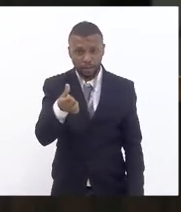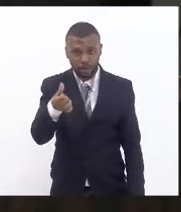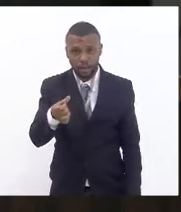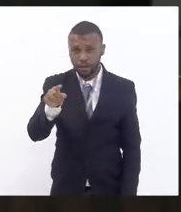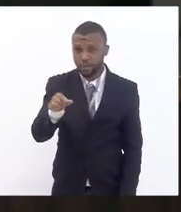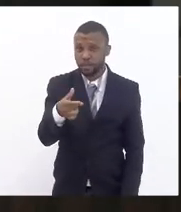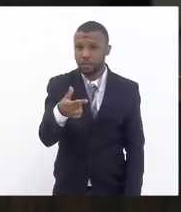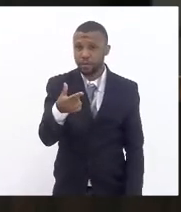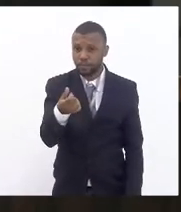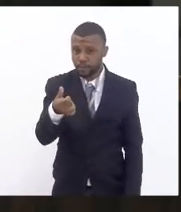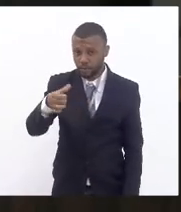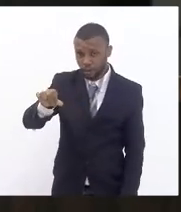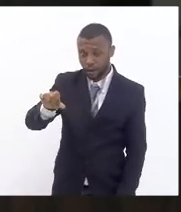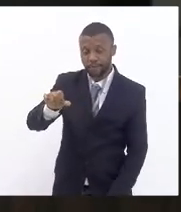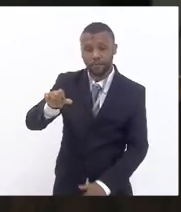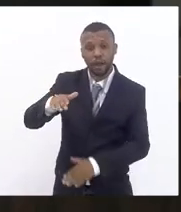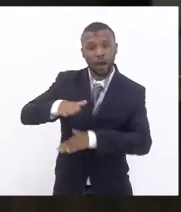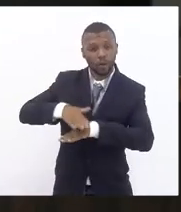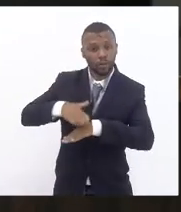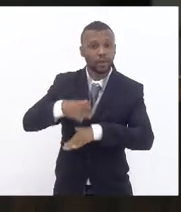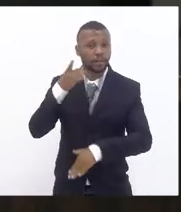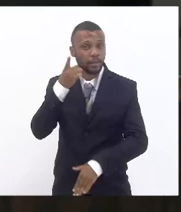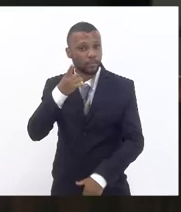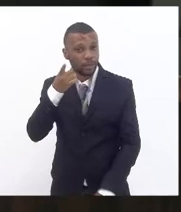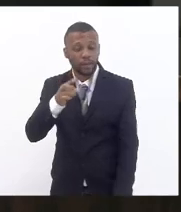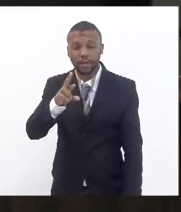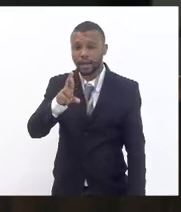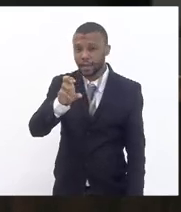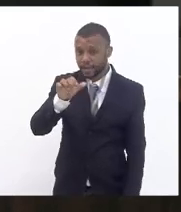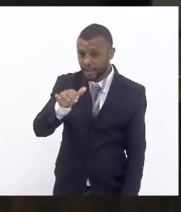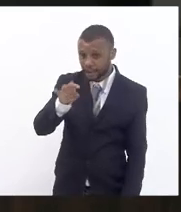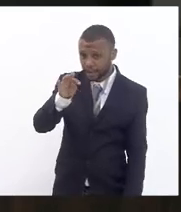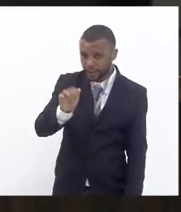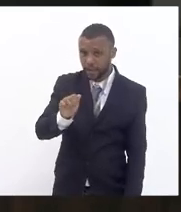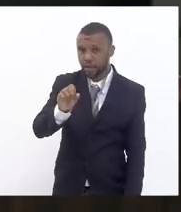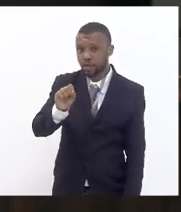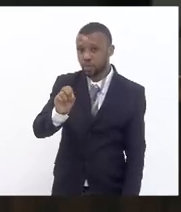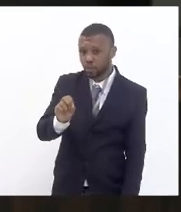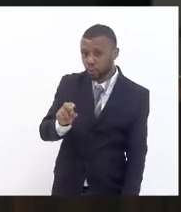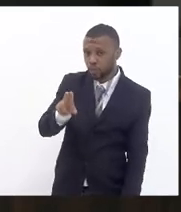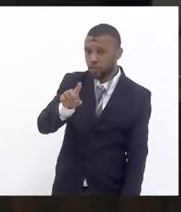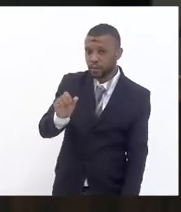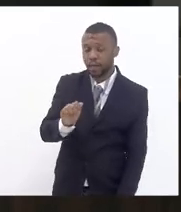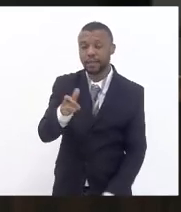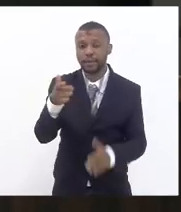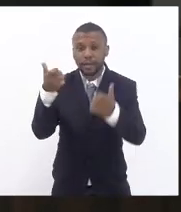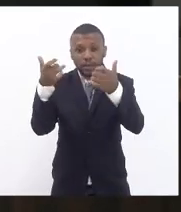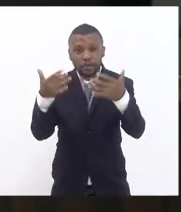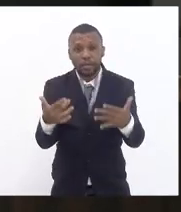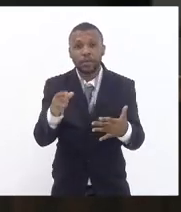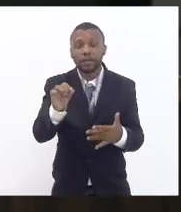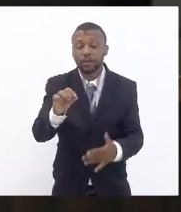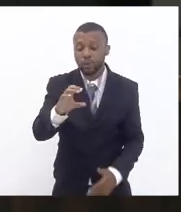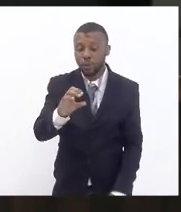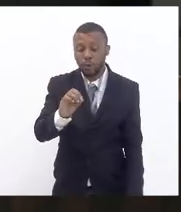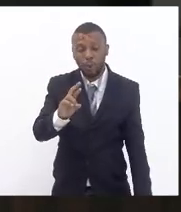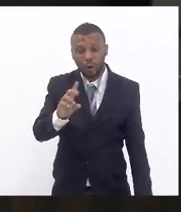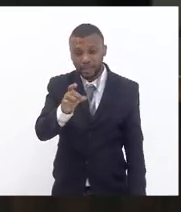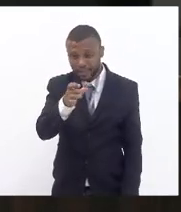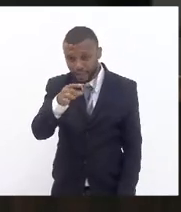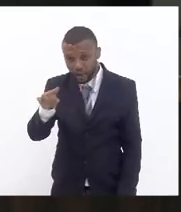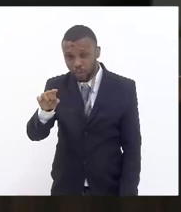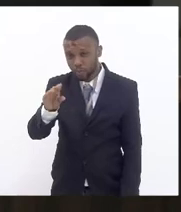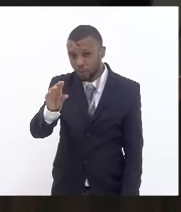de autoria da deputada Renata Souza, que declara patrimônio material do Estado do Rio de Janeiro o cordão do Boitatá e o